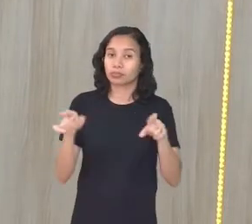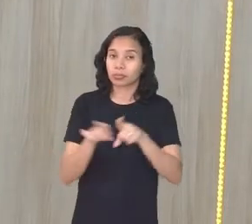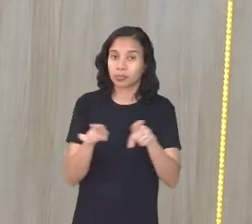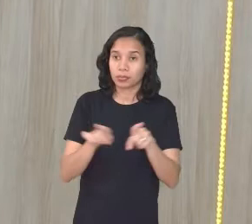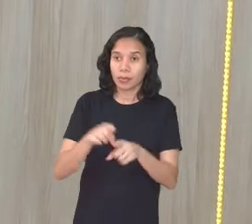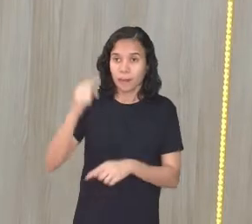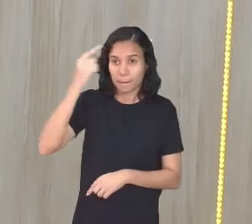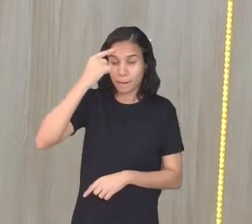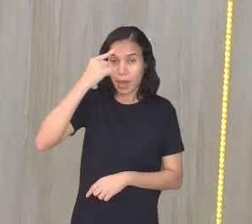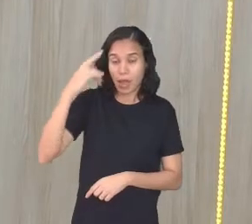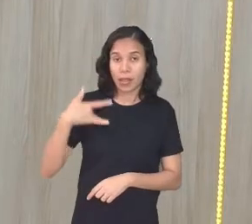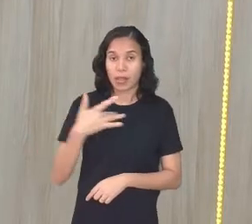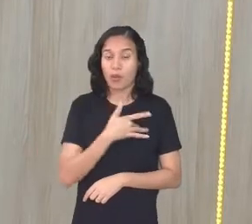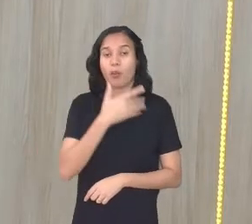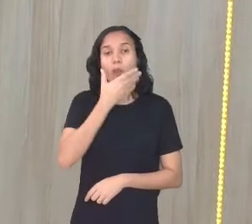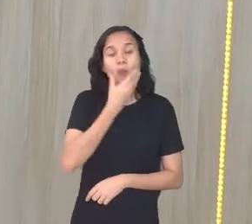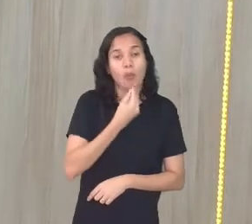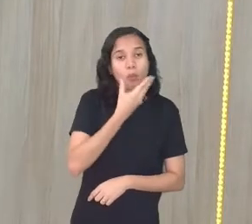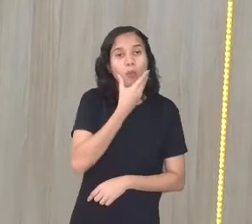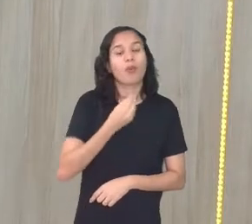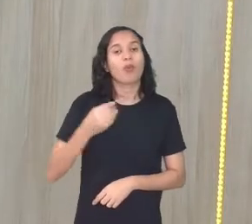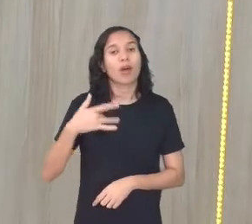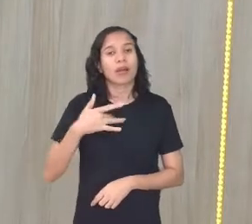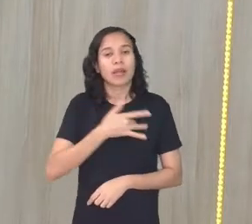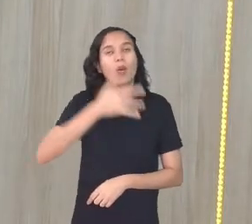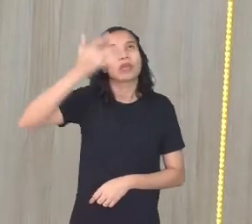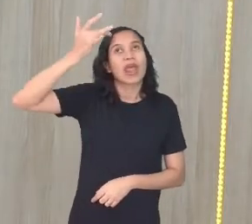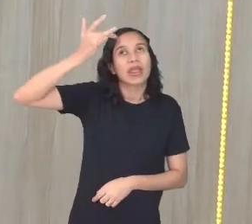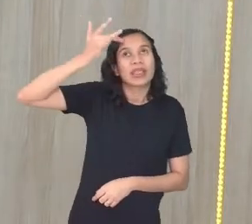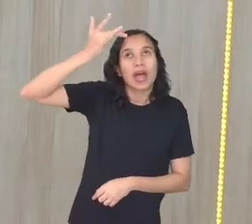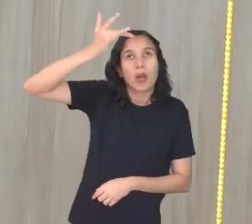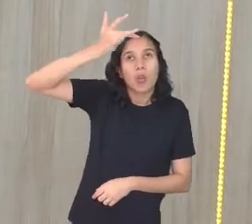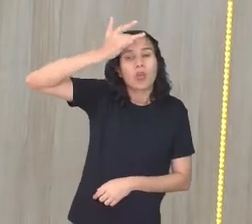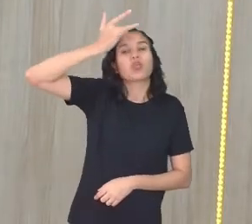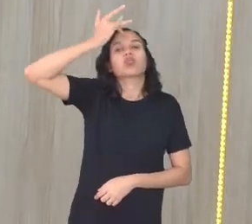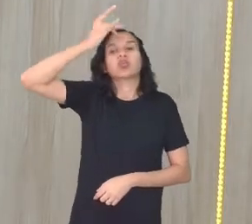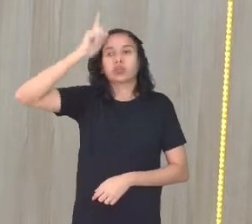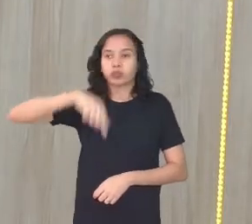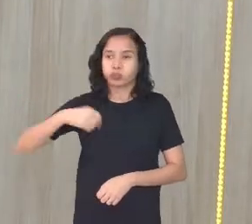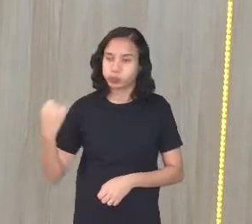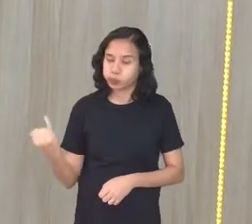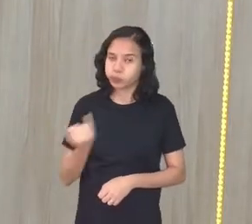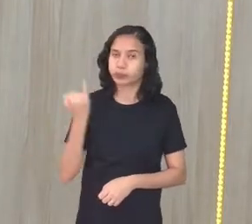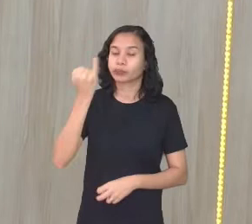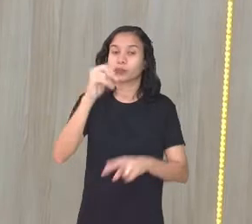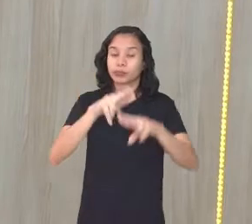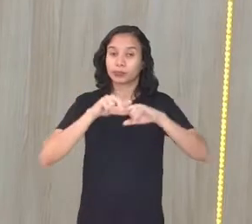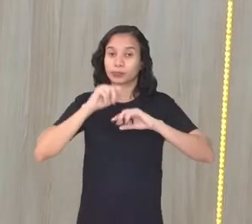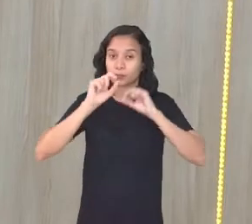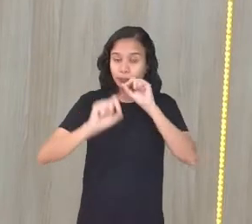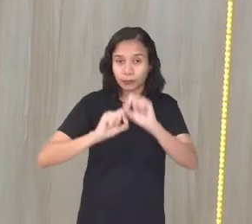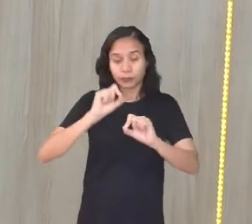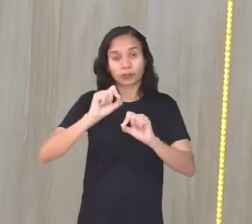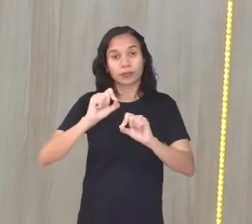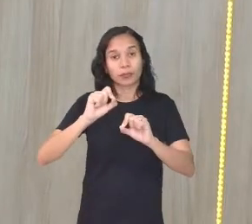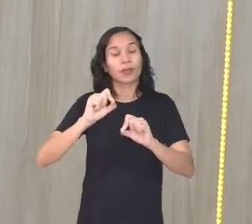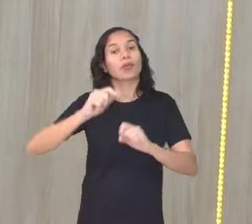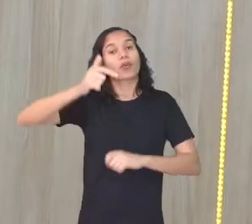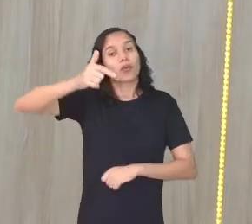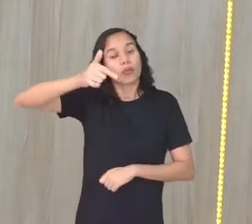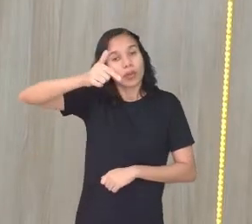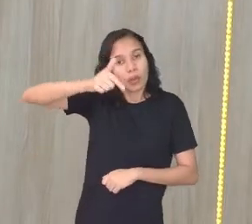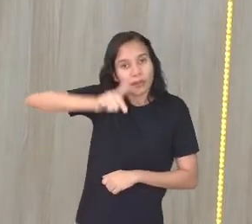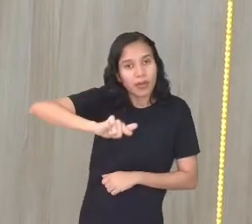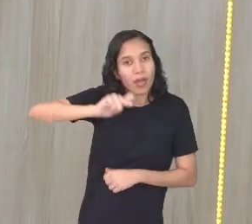a saúde do homem, a saúde mental, muitas vezes, Muito importante. muito importante, porque, mais uma